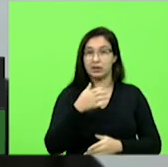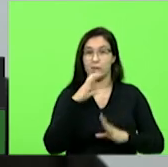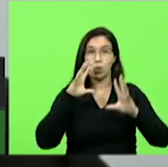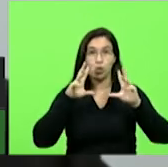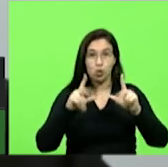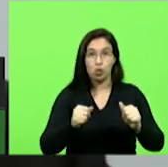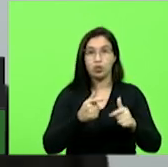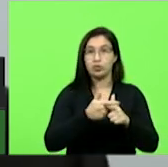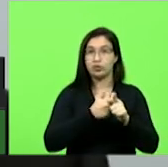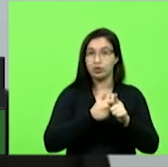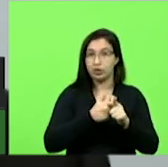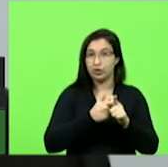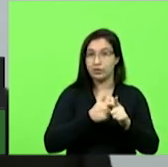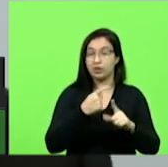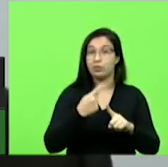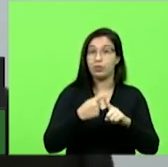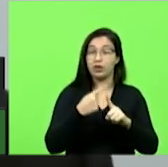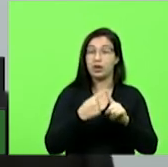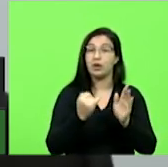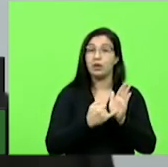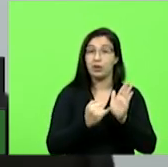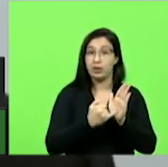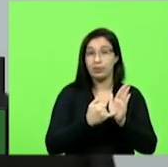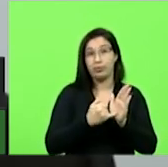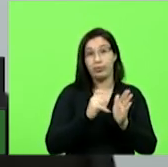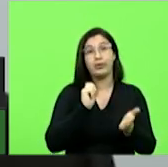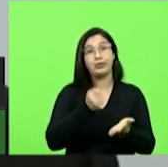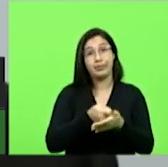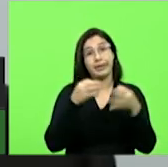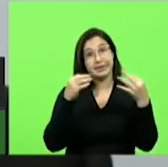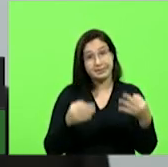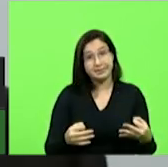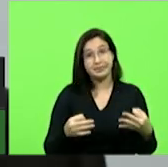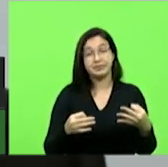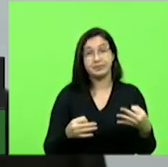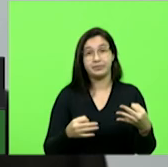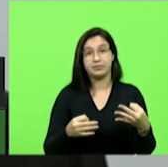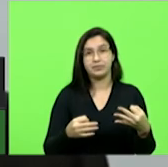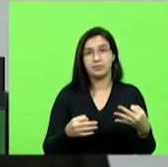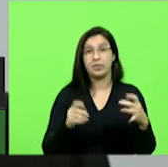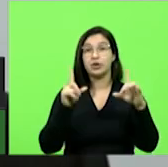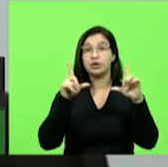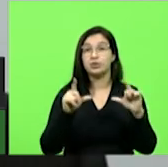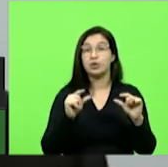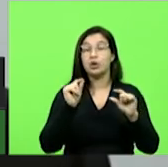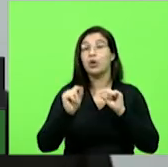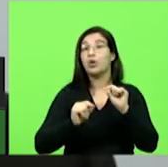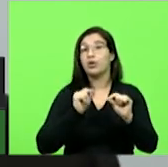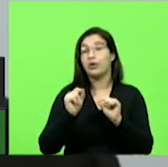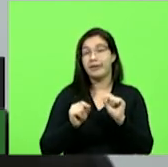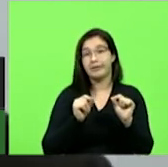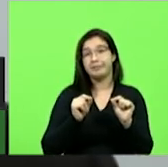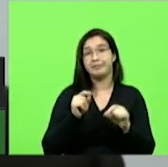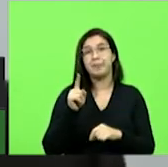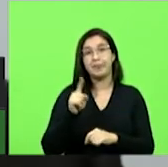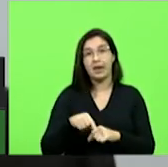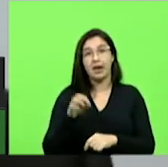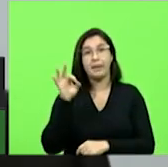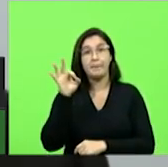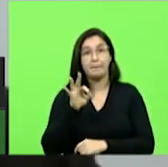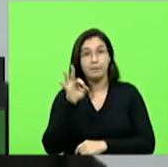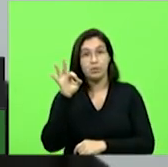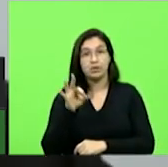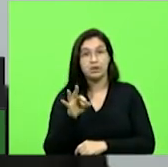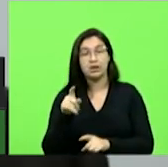porque o imposto ele vai pagar. O que nós estamos reduzindo apenas é o quê? É o juro e a